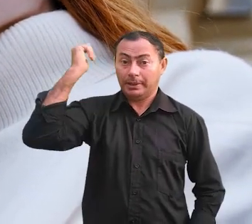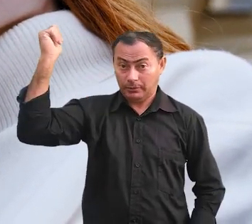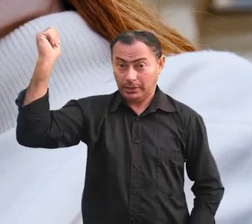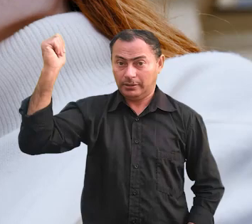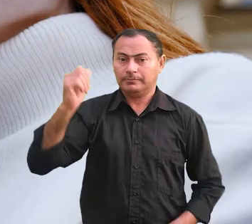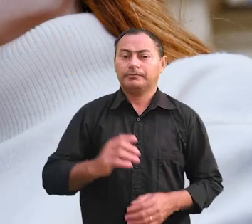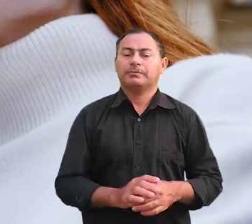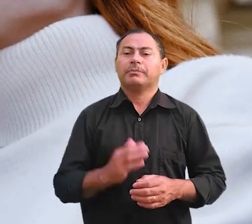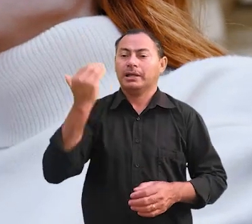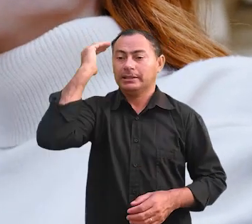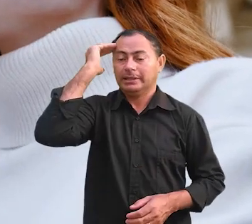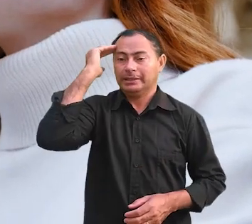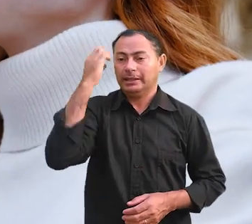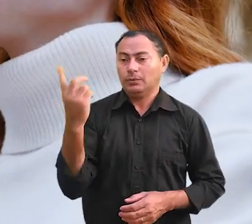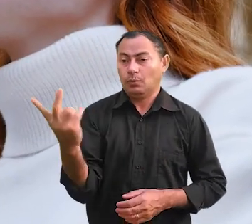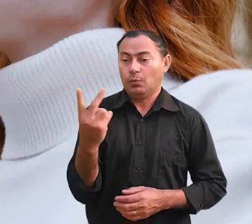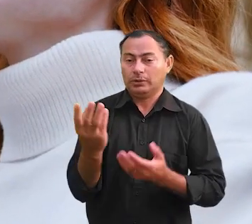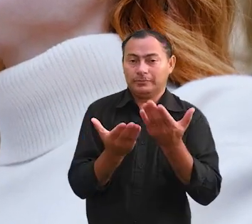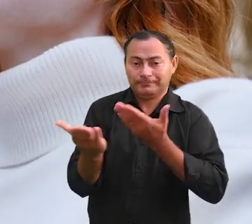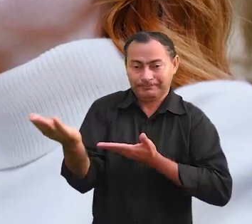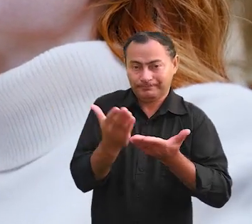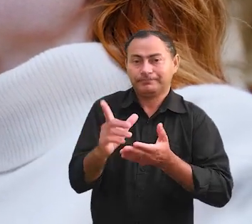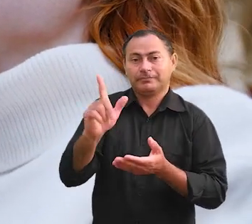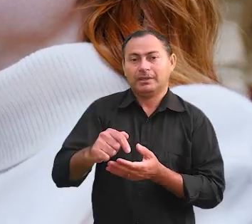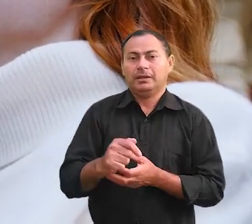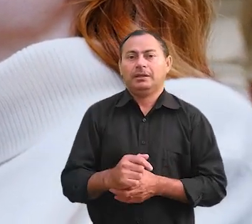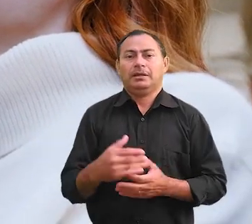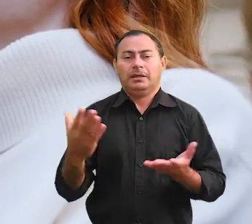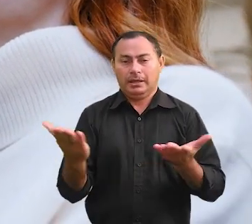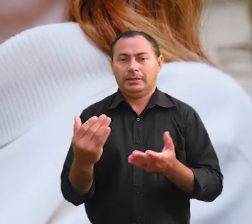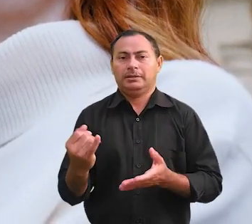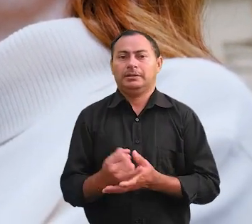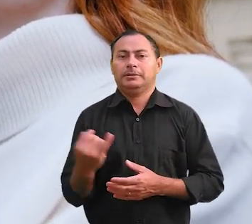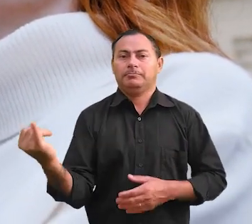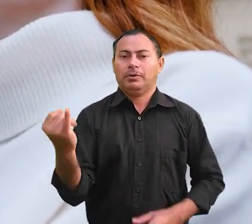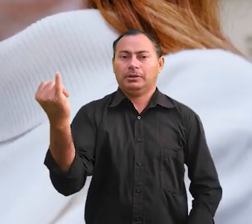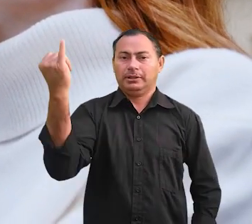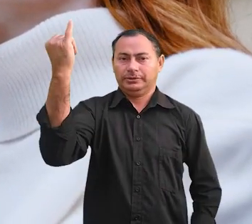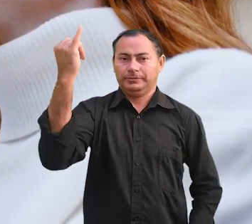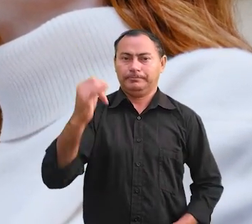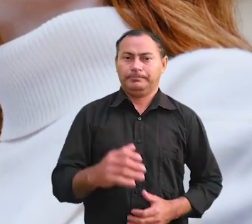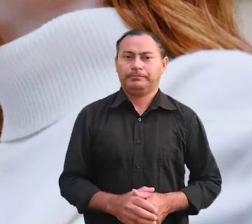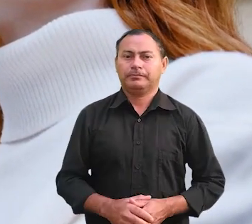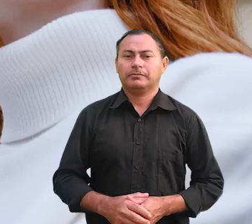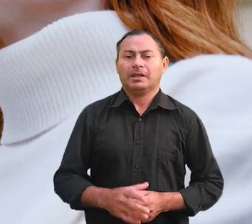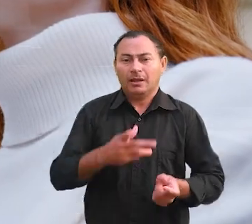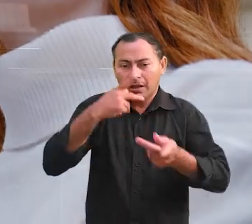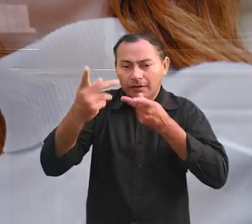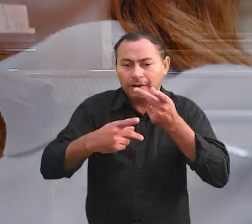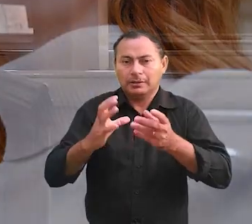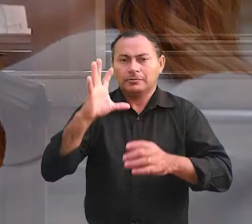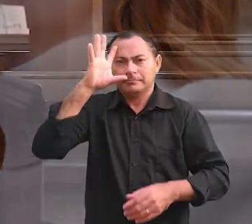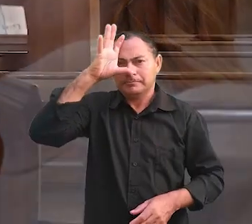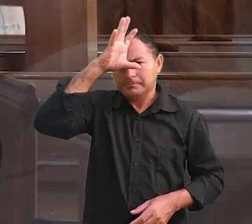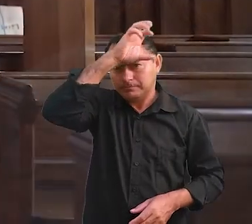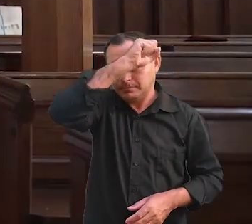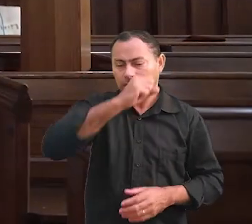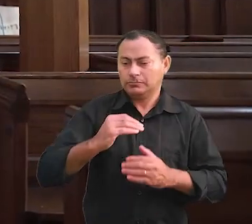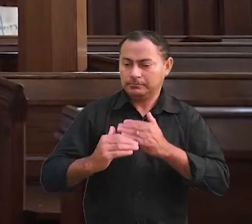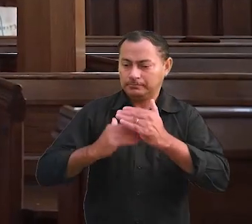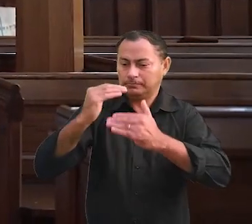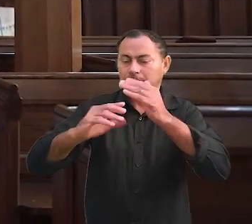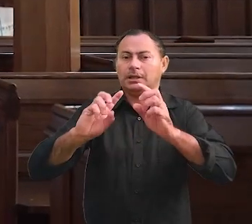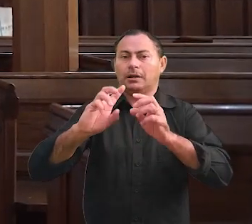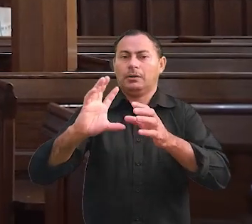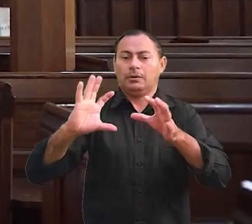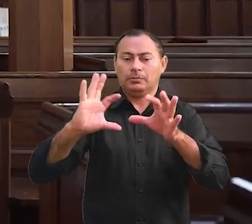sabedoria para se entenderem isso é extremamente importante e sendo que a compreensão